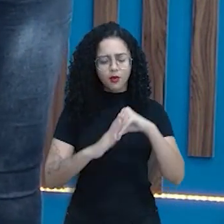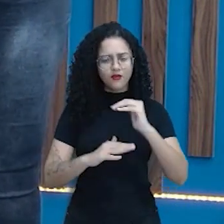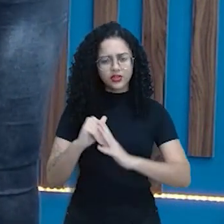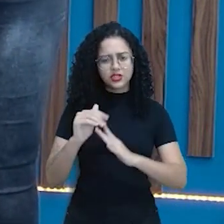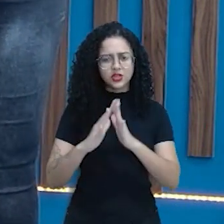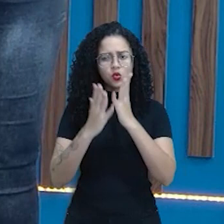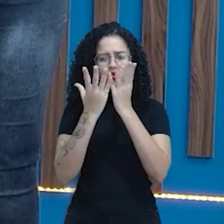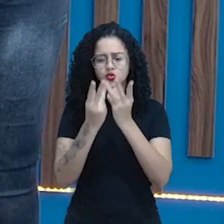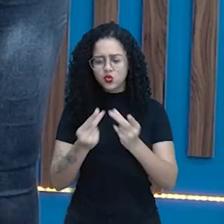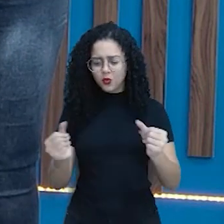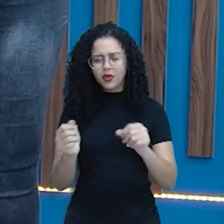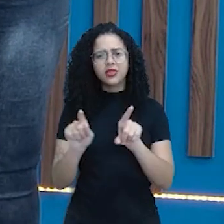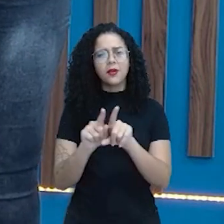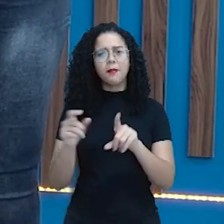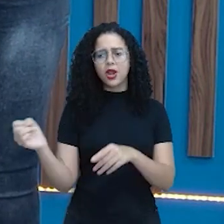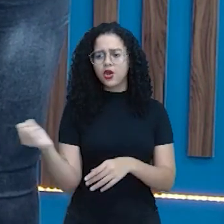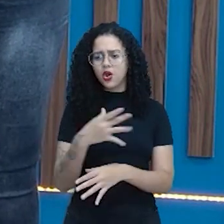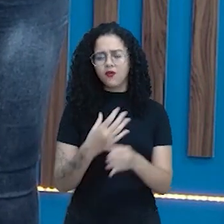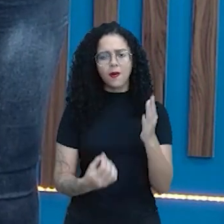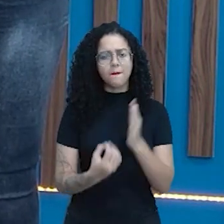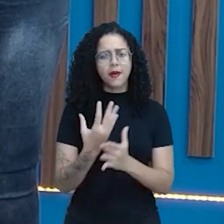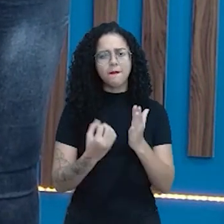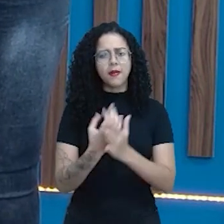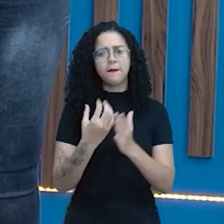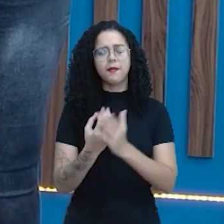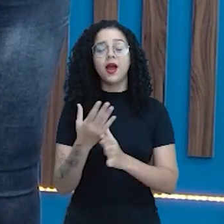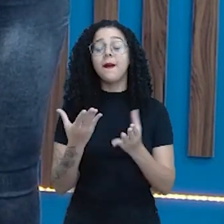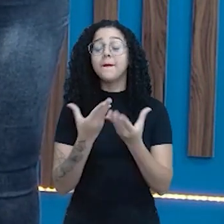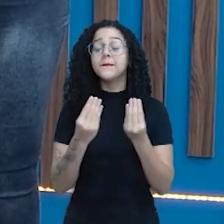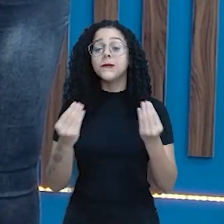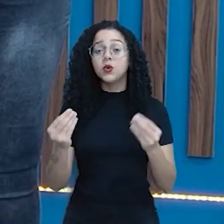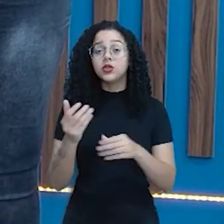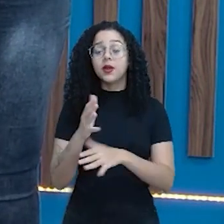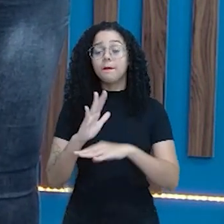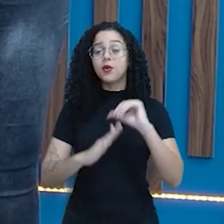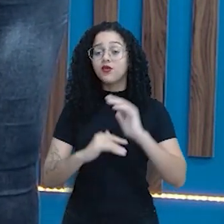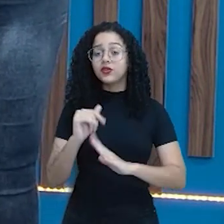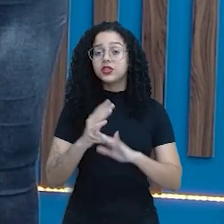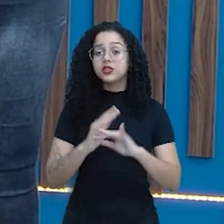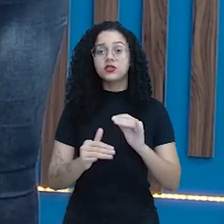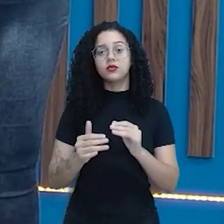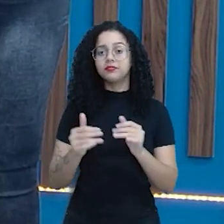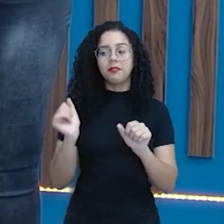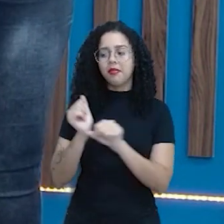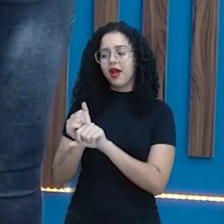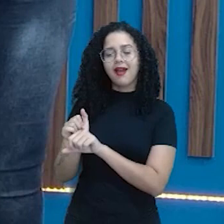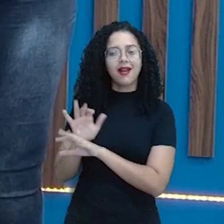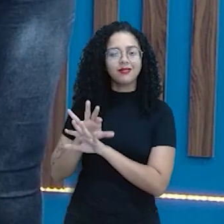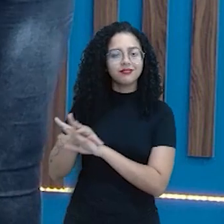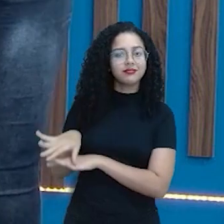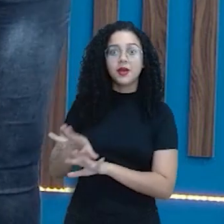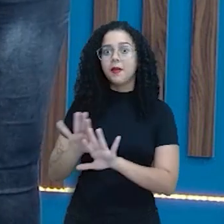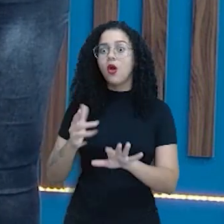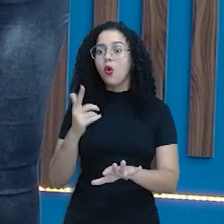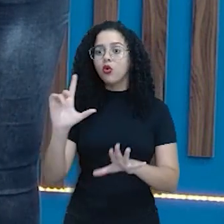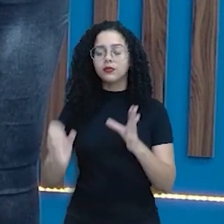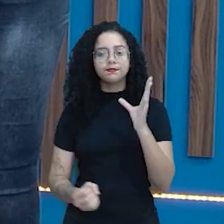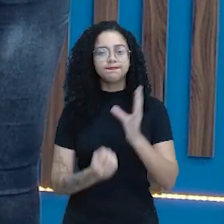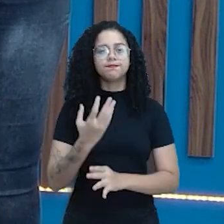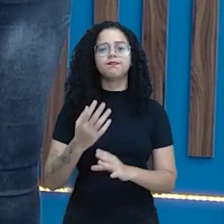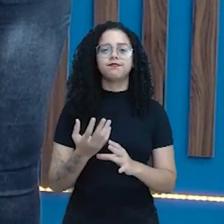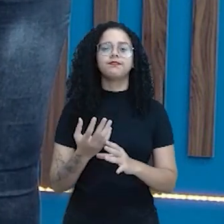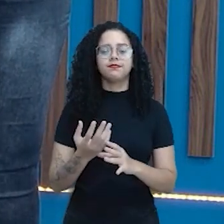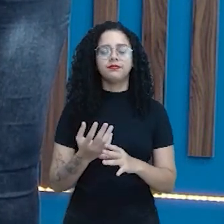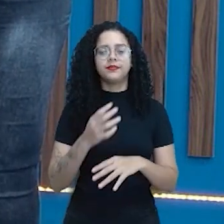e surgindo, né? Ou seja, muitas profissões deixaram de existir, mas outras surgem pelo desaparecimento